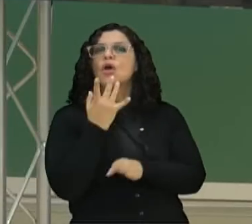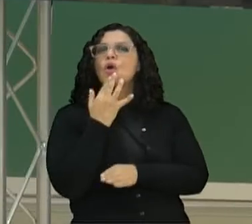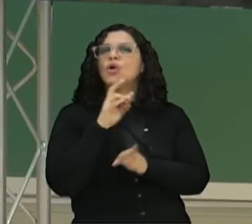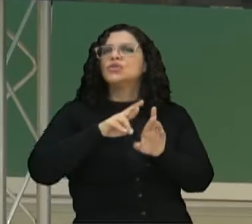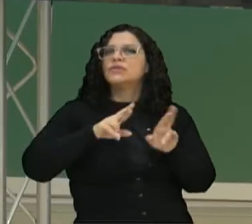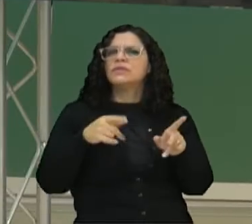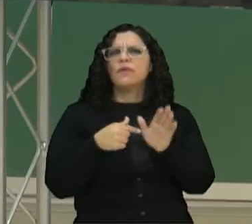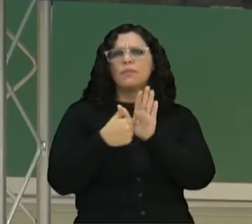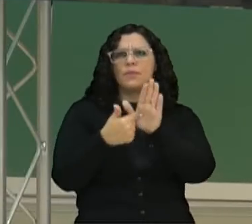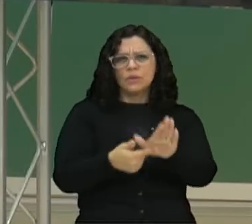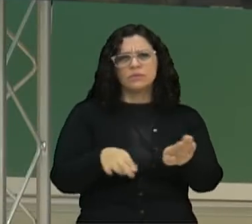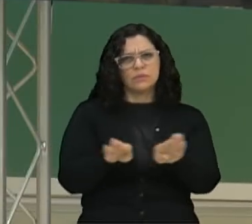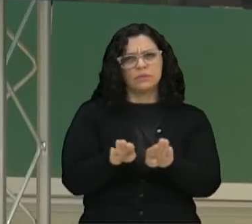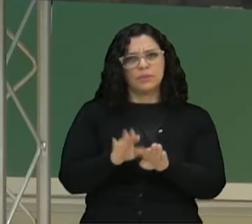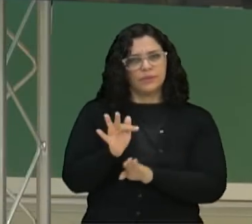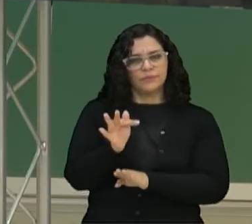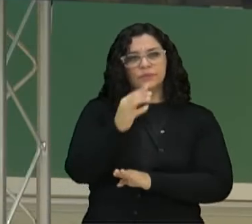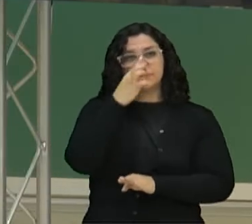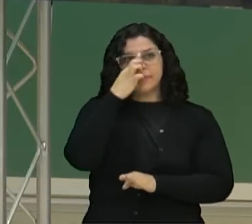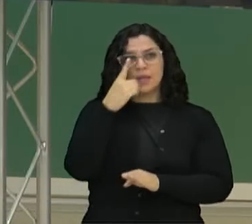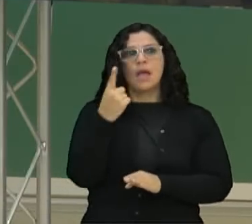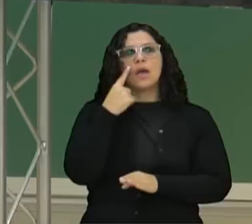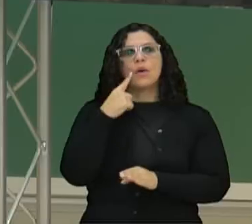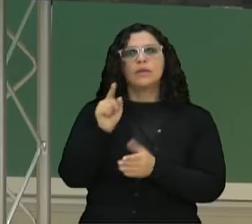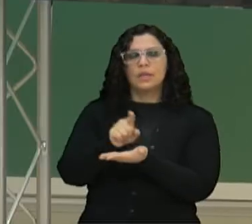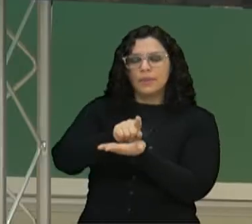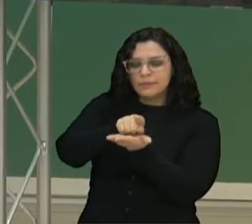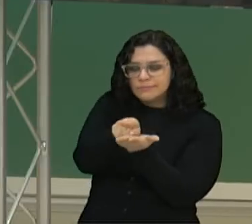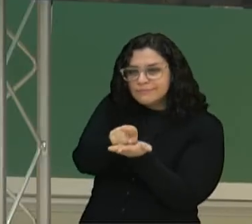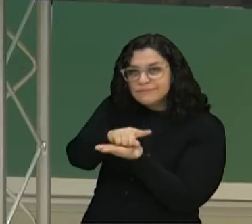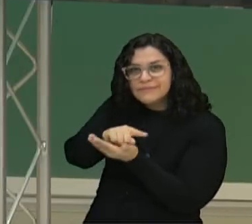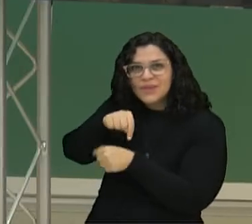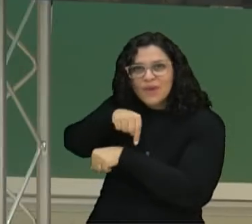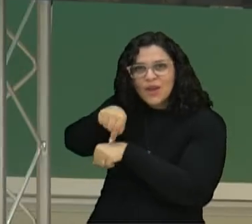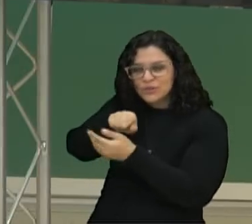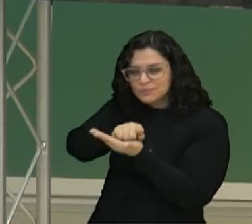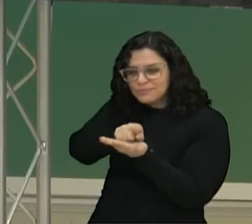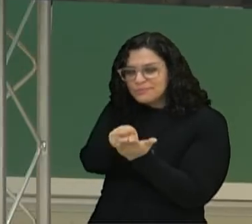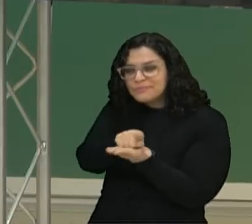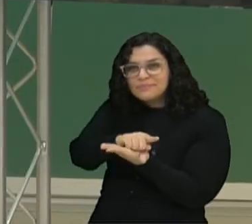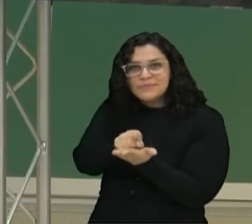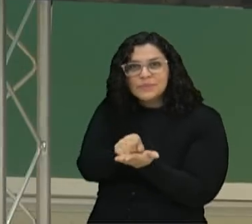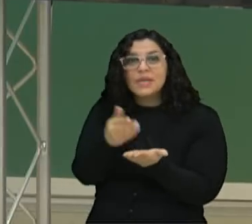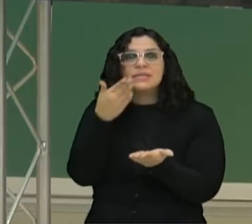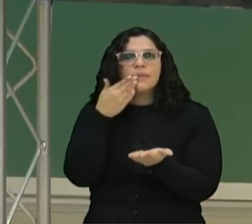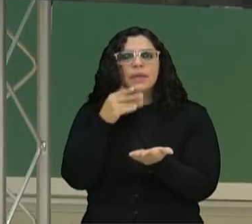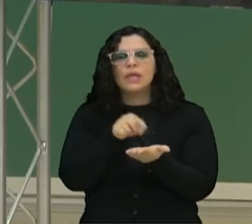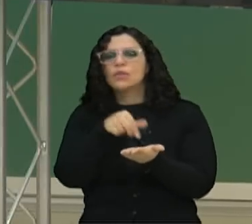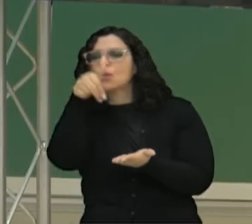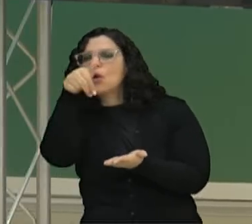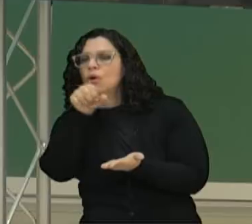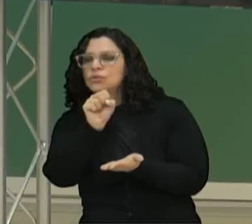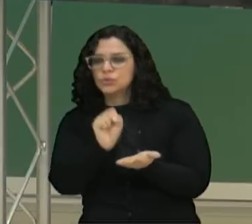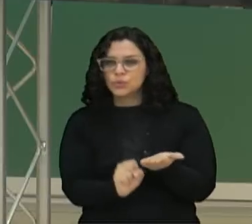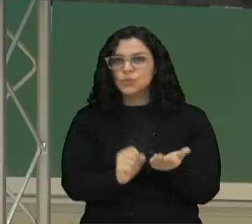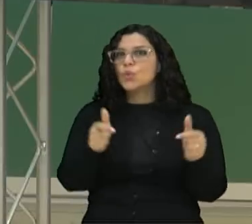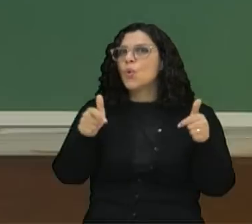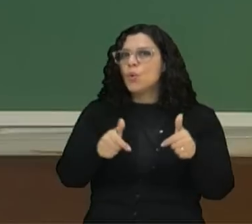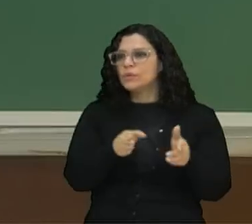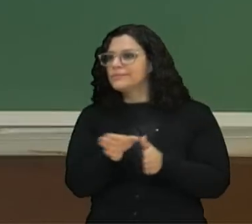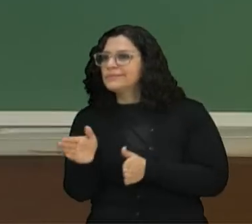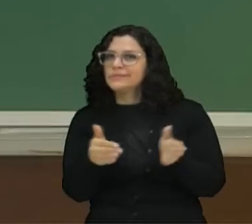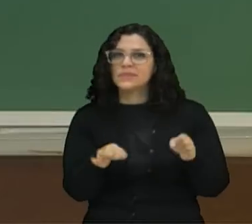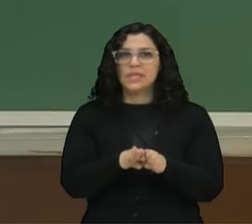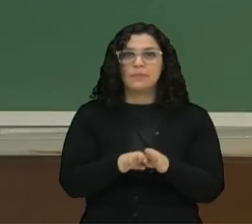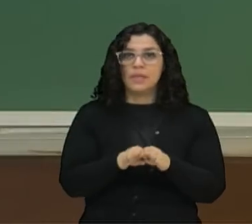isso na sequência. Aqui um exemplo da bússola, né? Que é colocada ali para orientar mesmo. Tá? Então, não